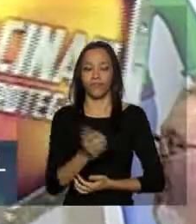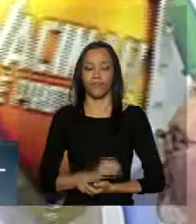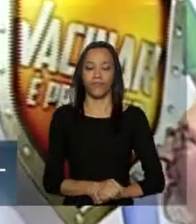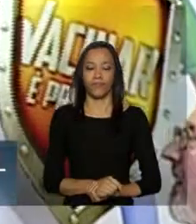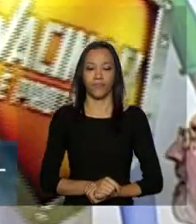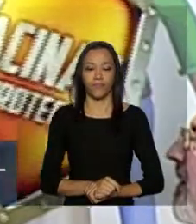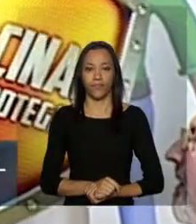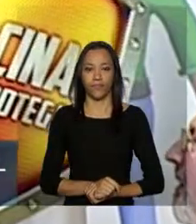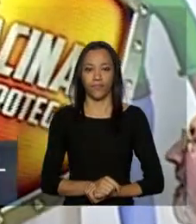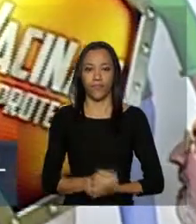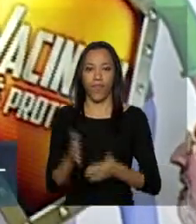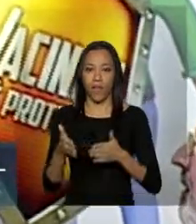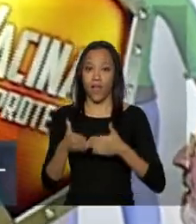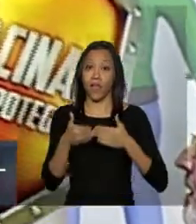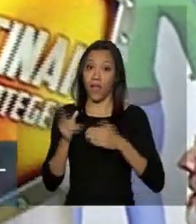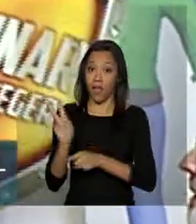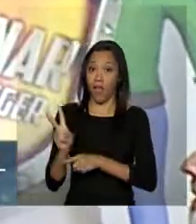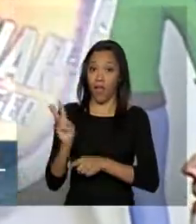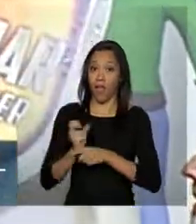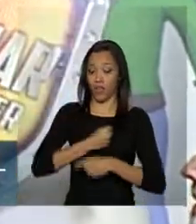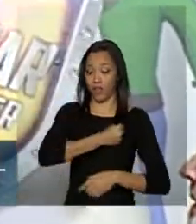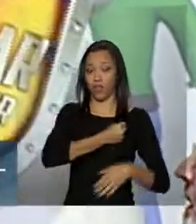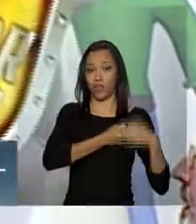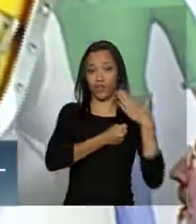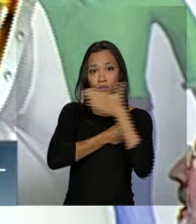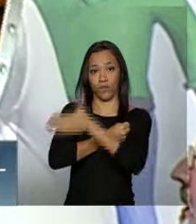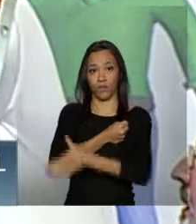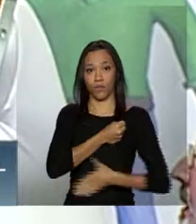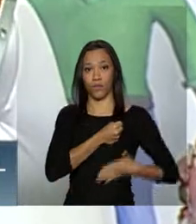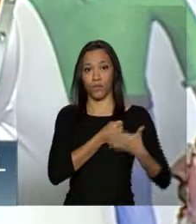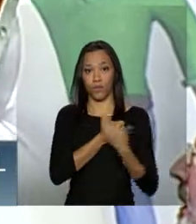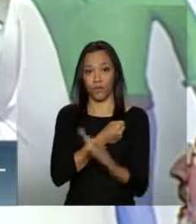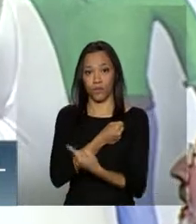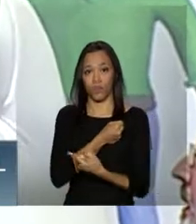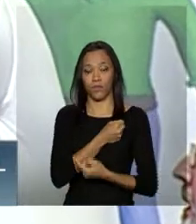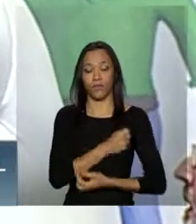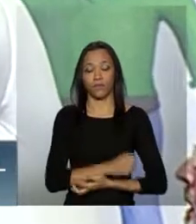Me empresta esse escudo aí. Sai aqui.